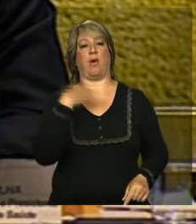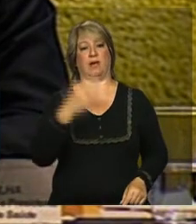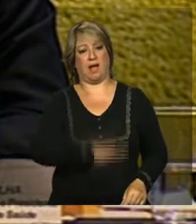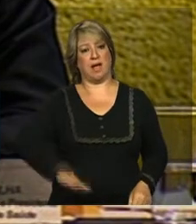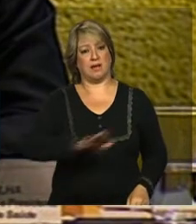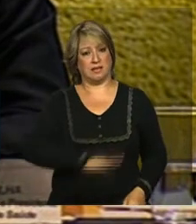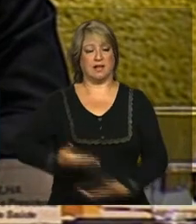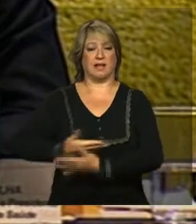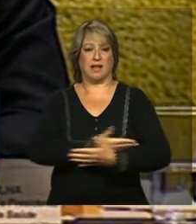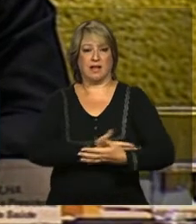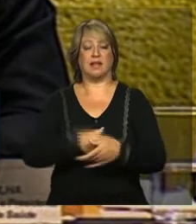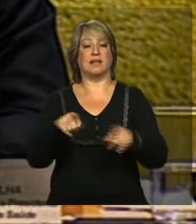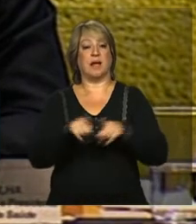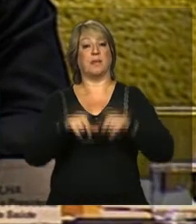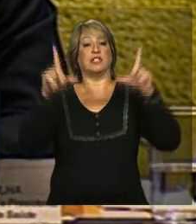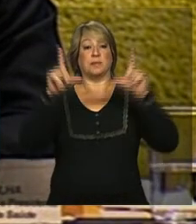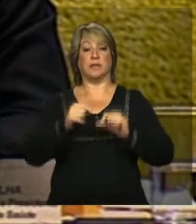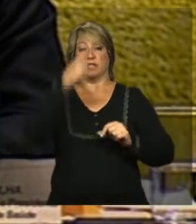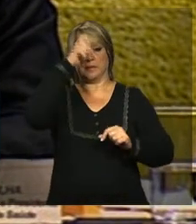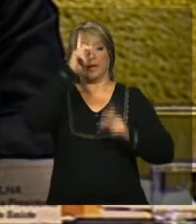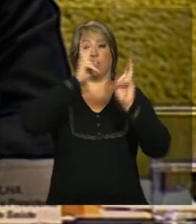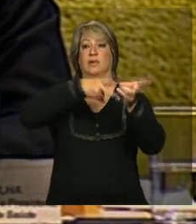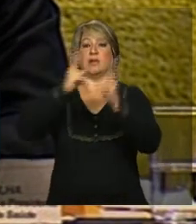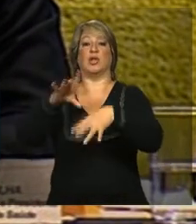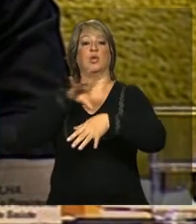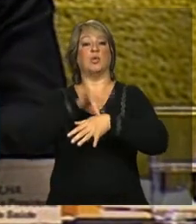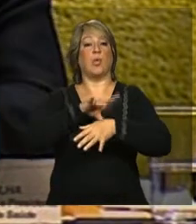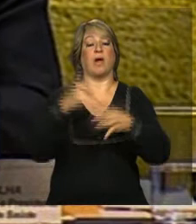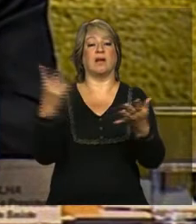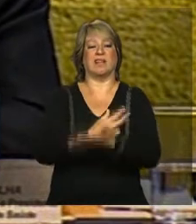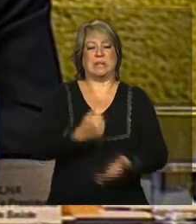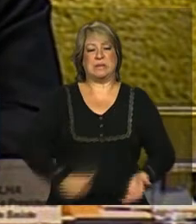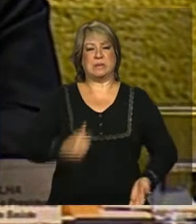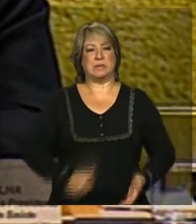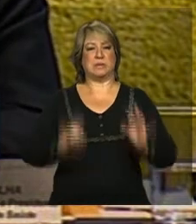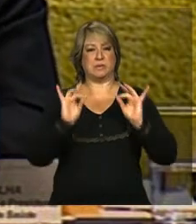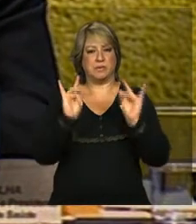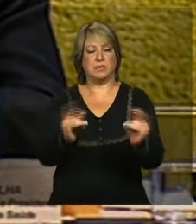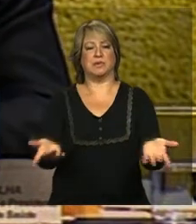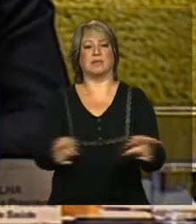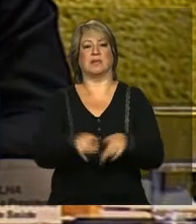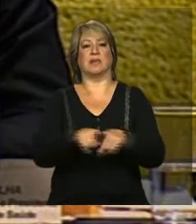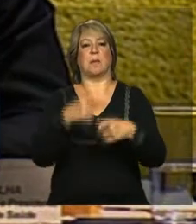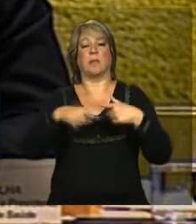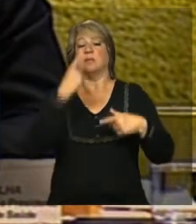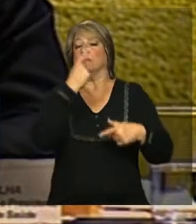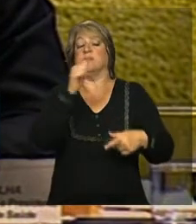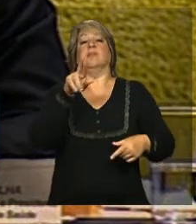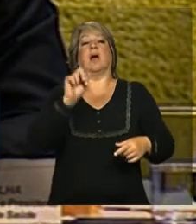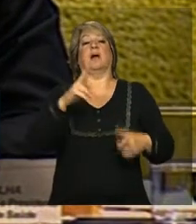infância para reduzir as internações por doenças infecciosas sejam de diarreia seja doenças respiratórias e nós estamos